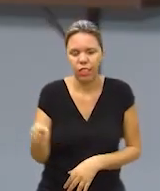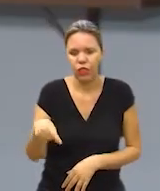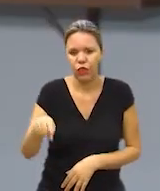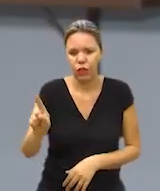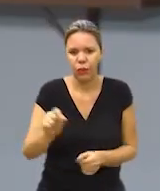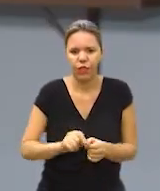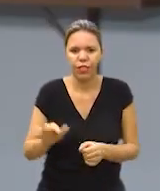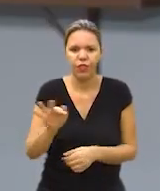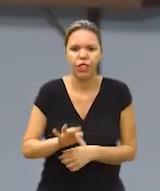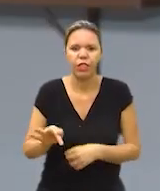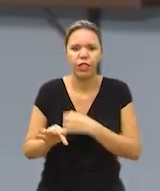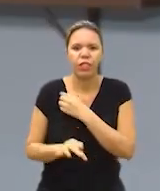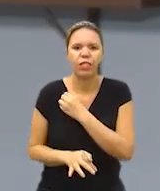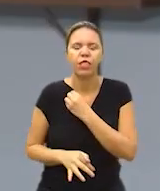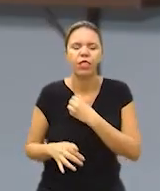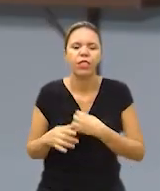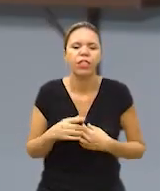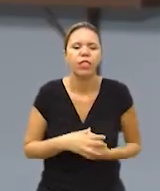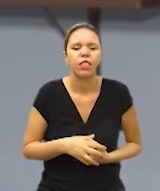para fazer a faculdade,